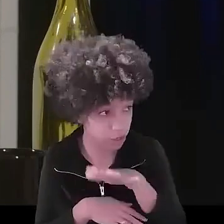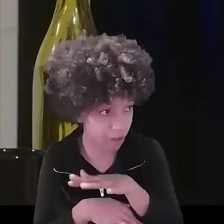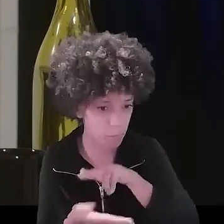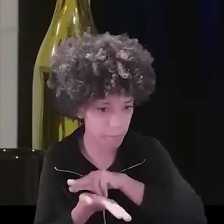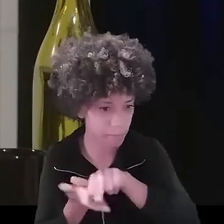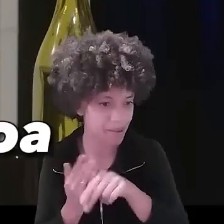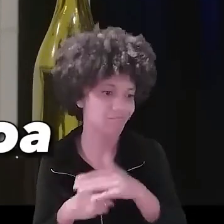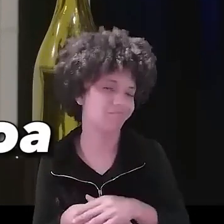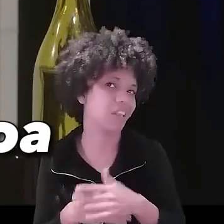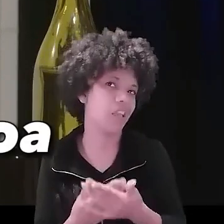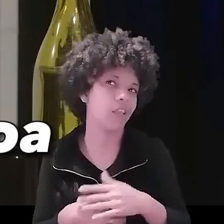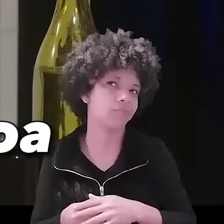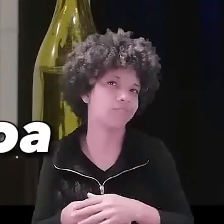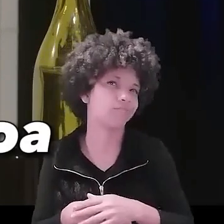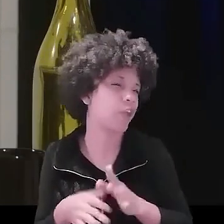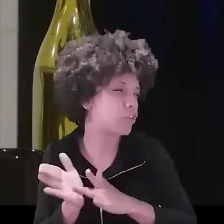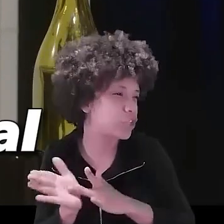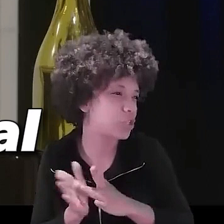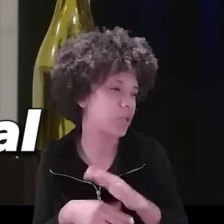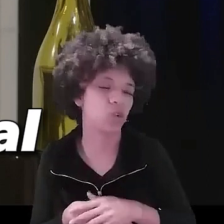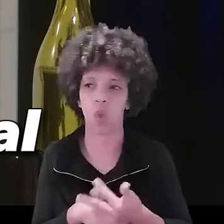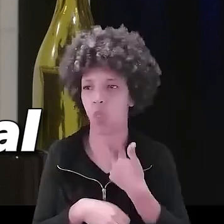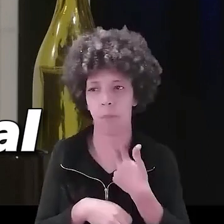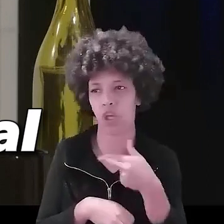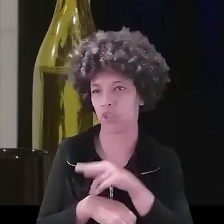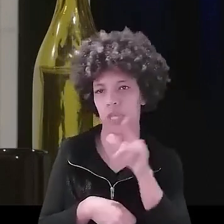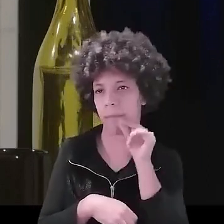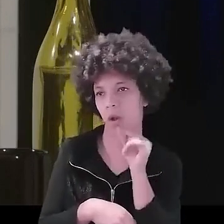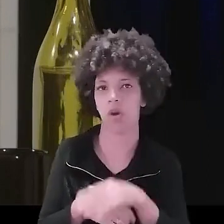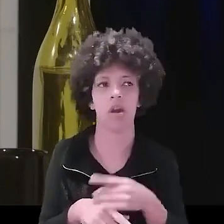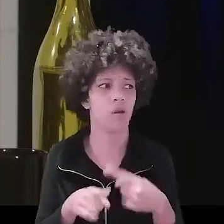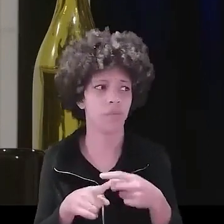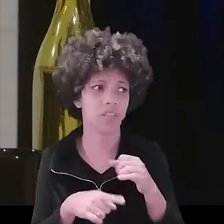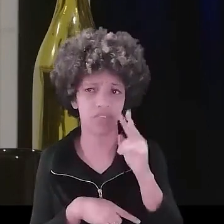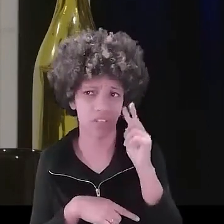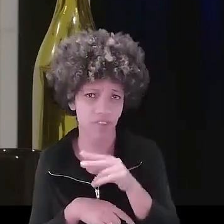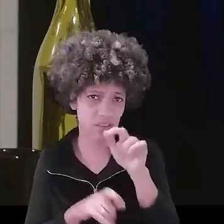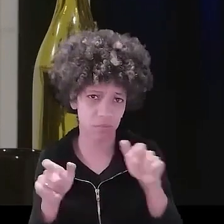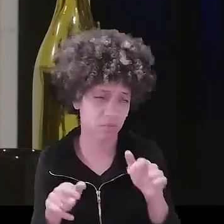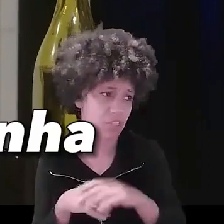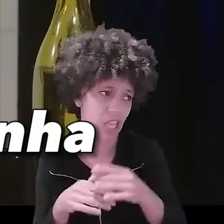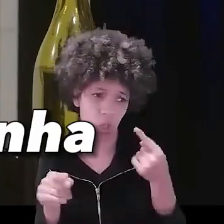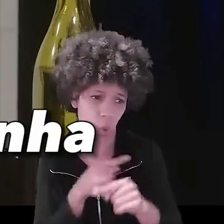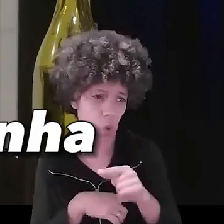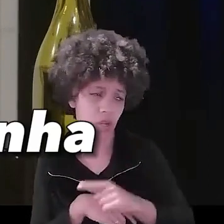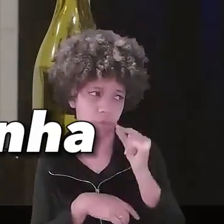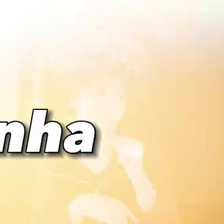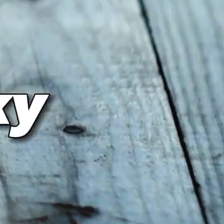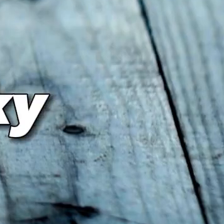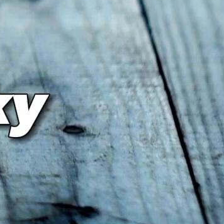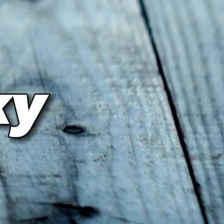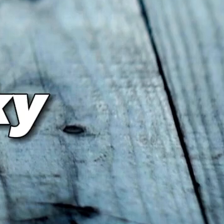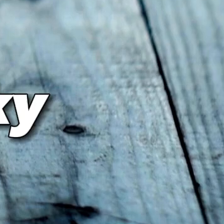maneira geral, seria hipocrisia falar a pessoa não pode usar maconha e tal, porque se você vê, a maior parte das vezes quem fala que é contra a